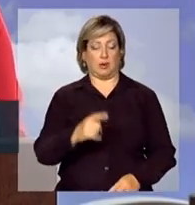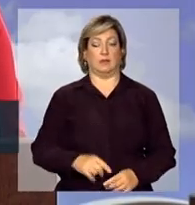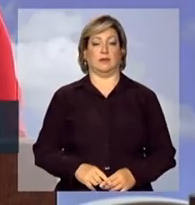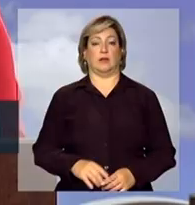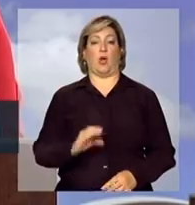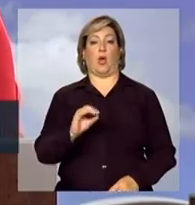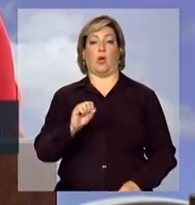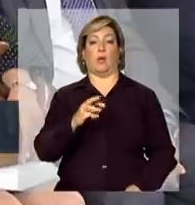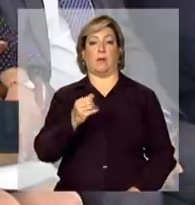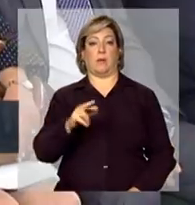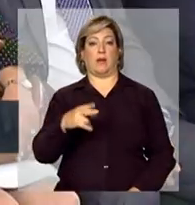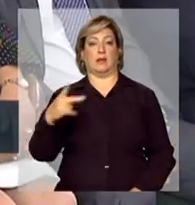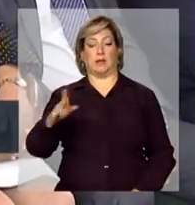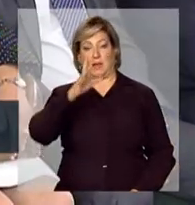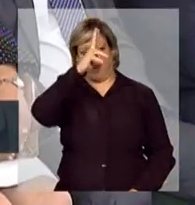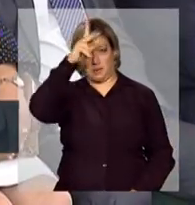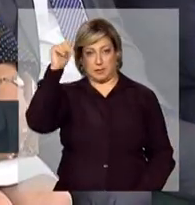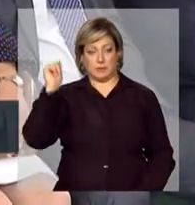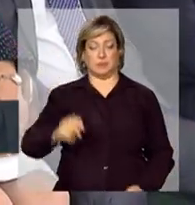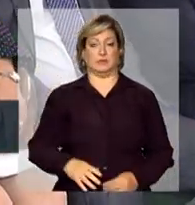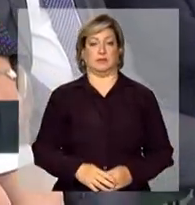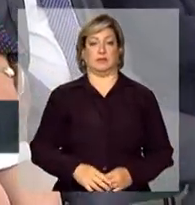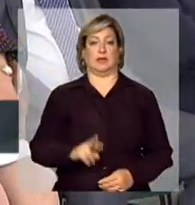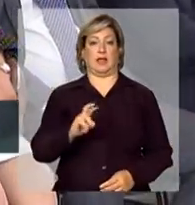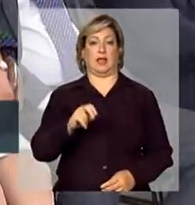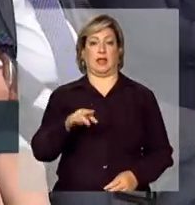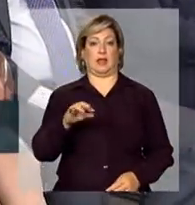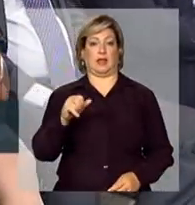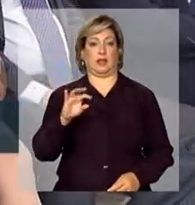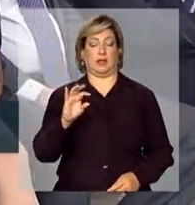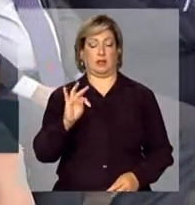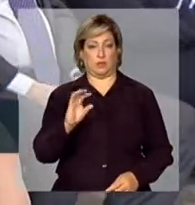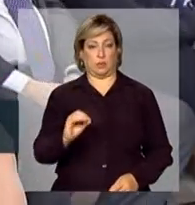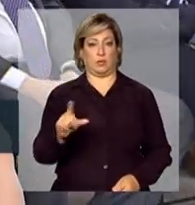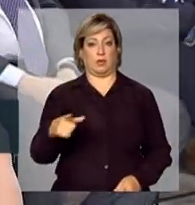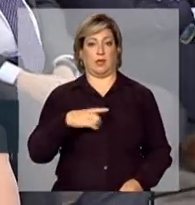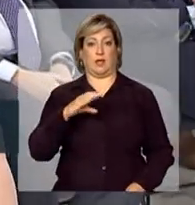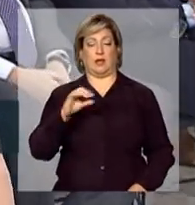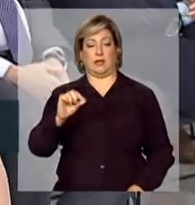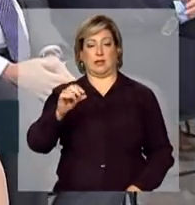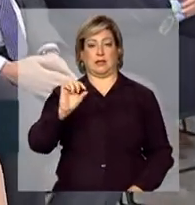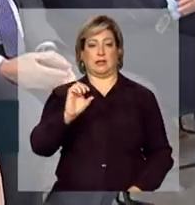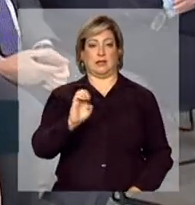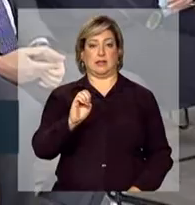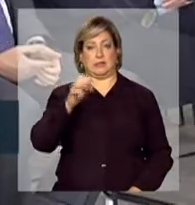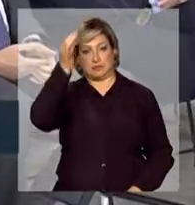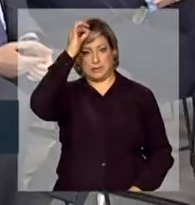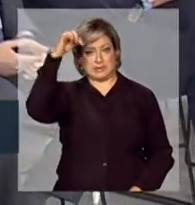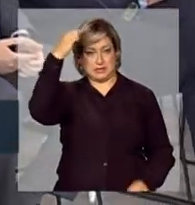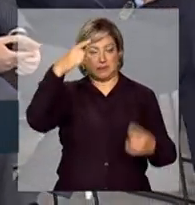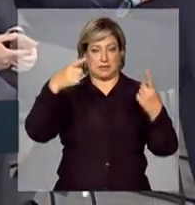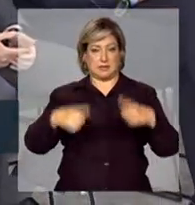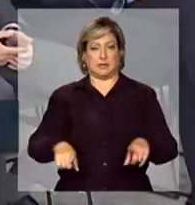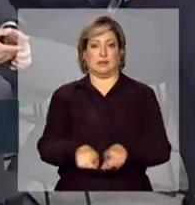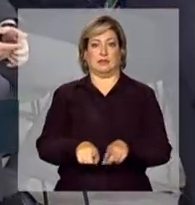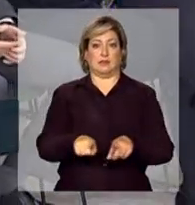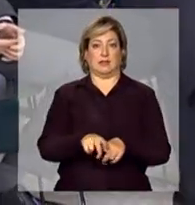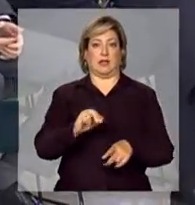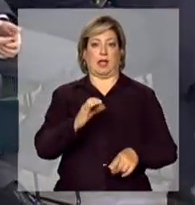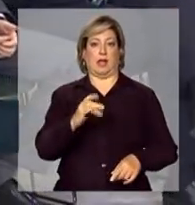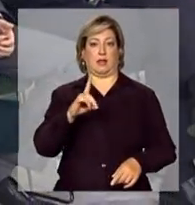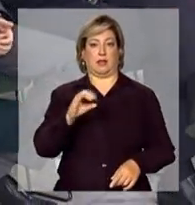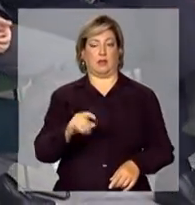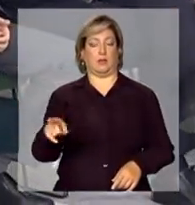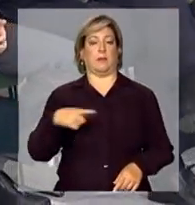os Marasmo do Amazonas AM Oi Casa Grande do Espírito Santo Ricardo Coutinho da